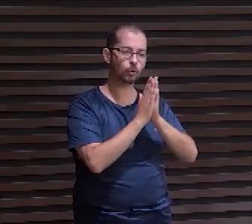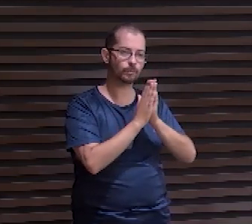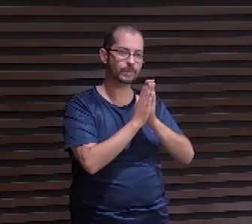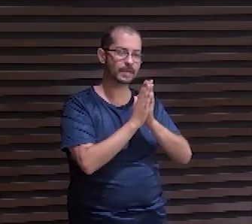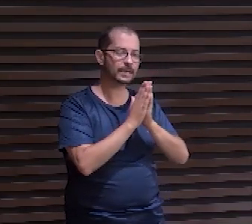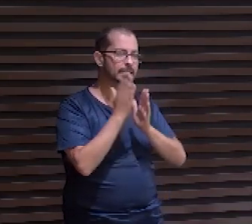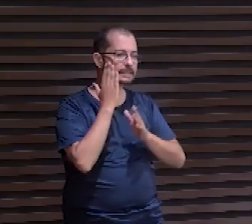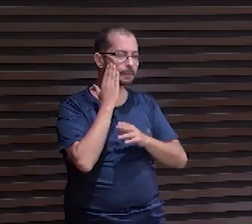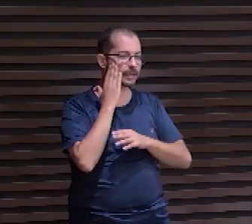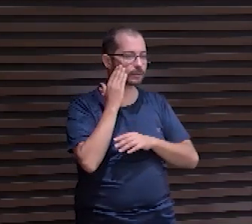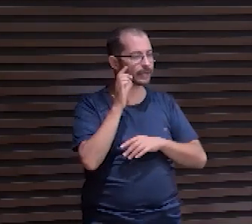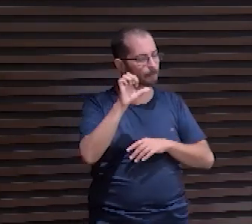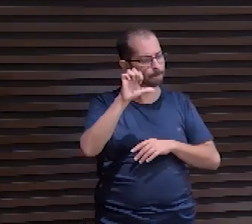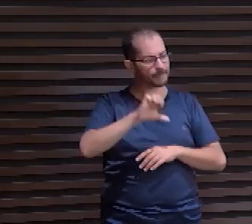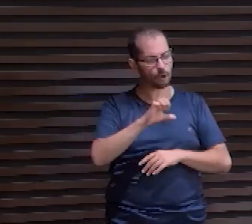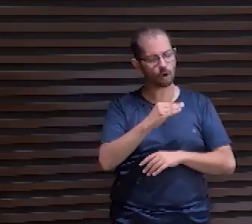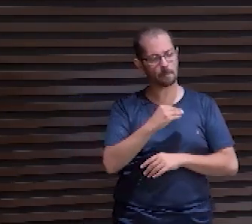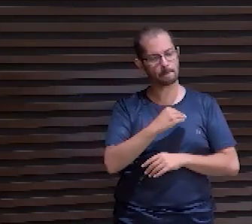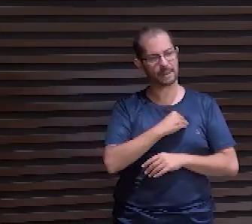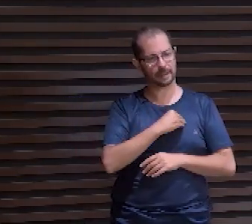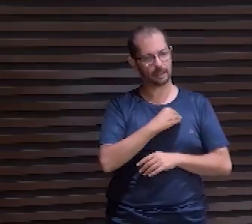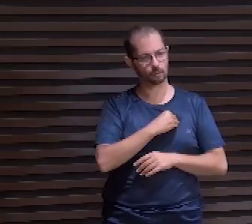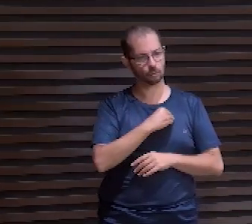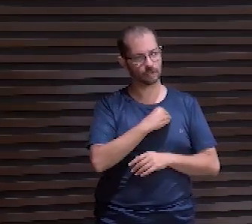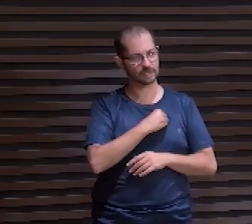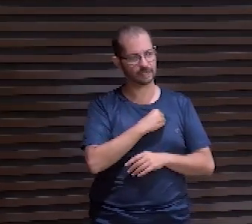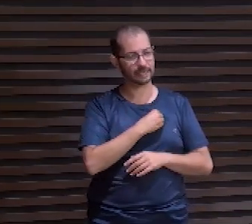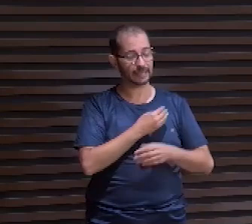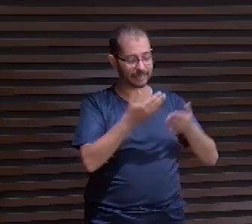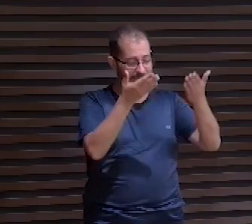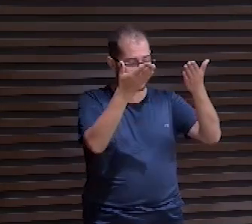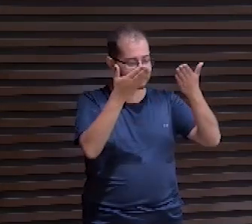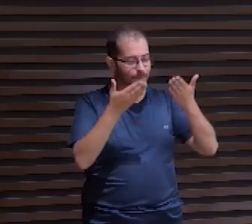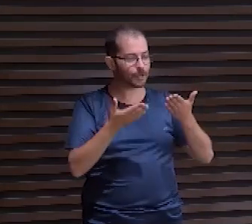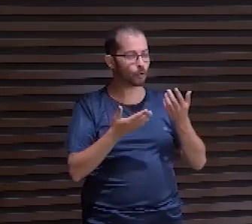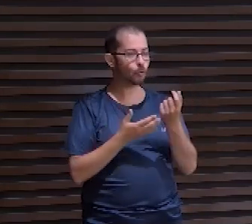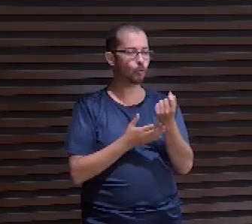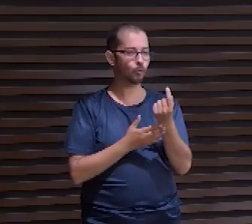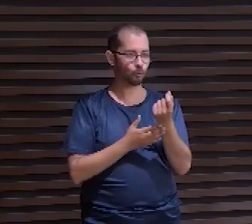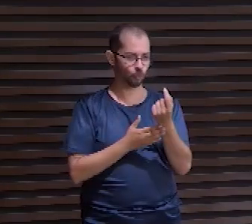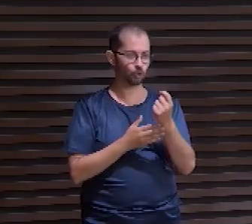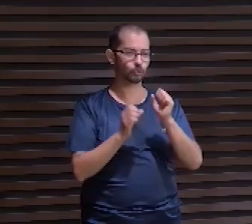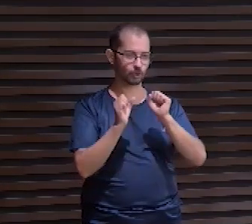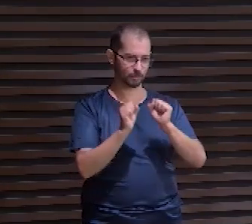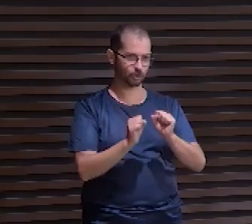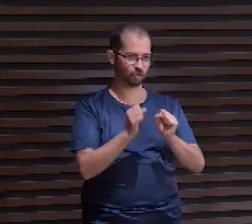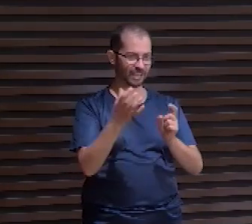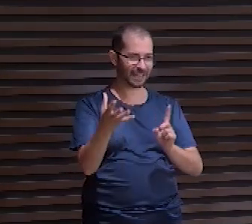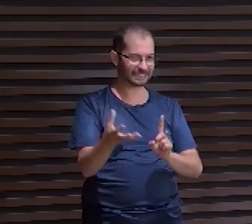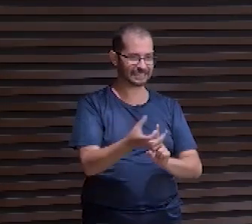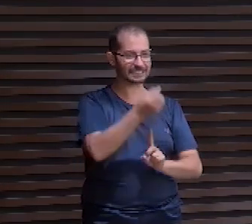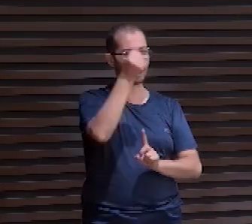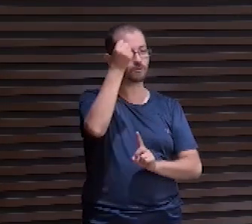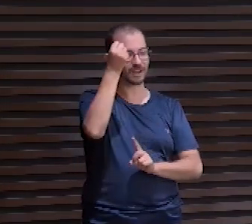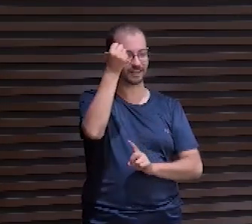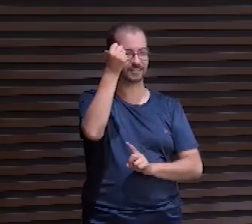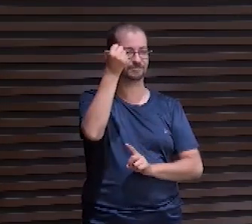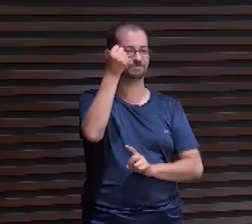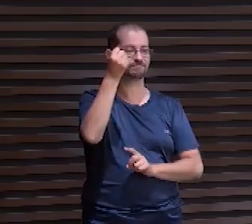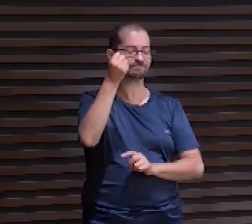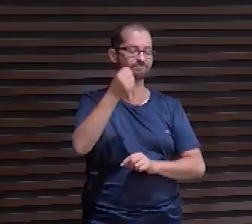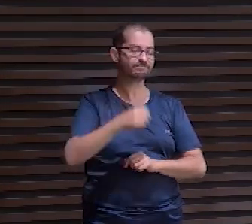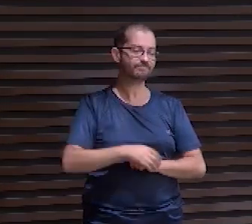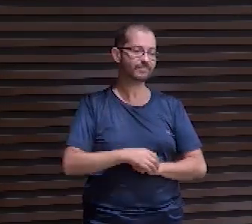pecadora e recebendo o único que poderia tirá-la daquela situação. Saí